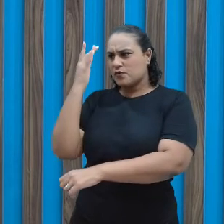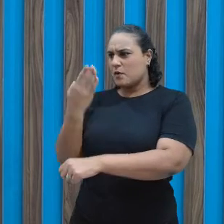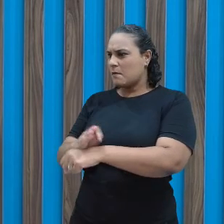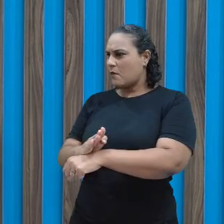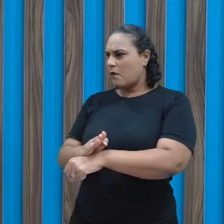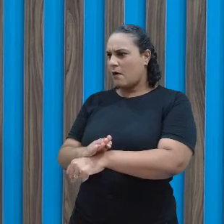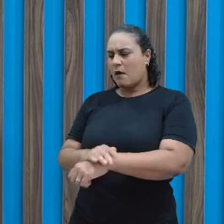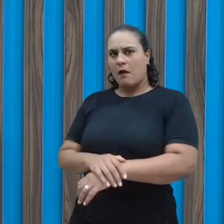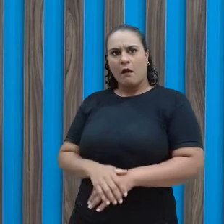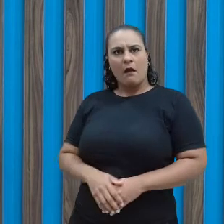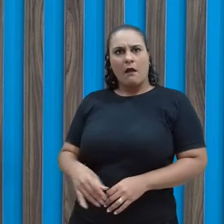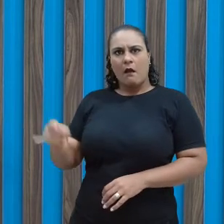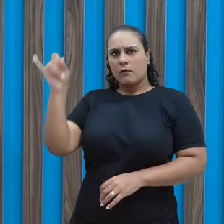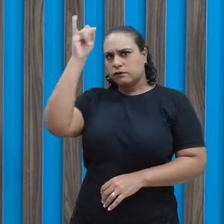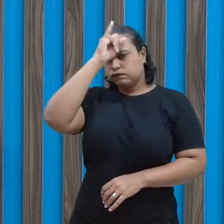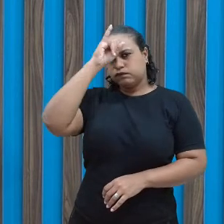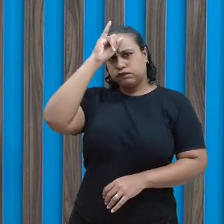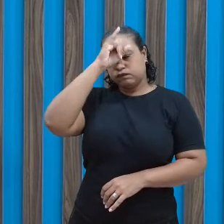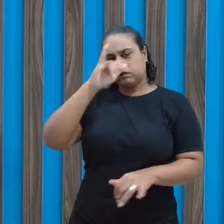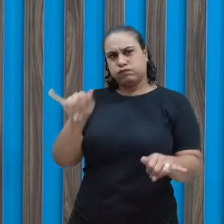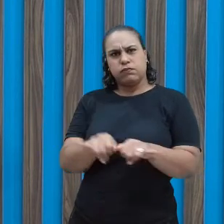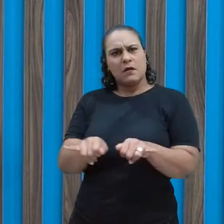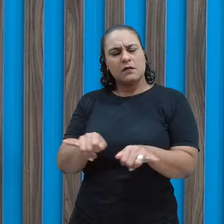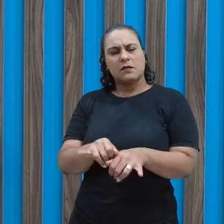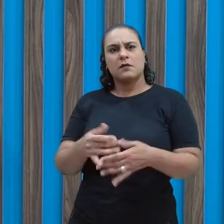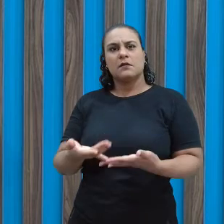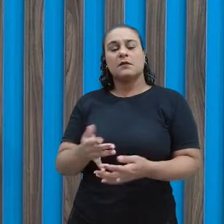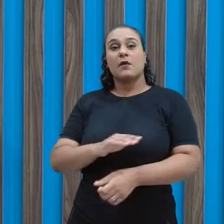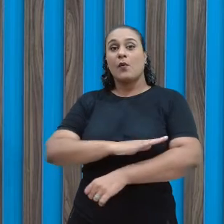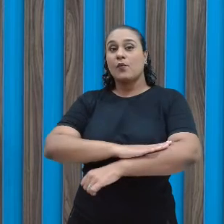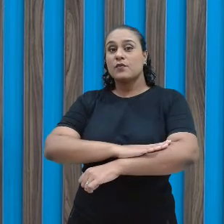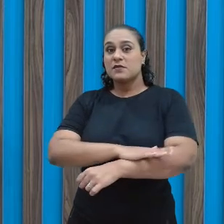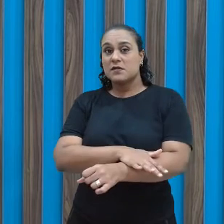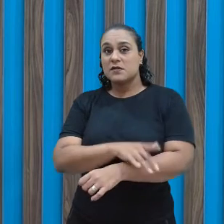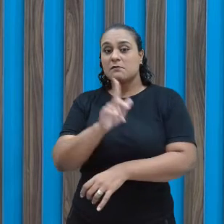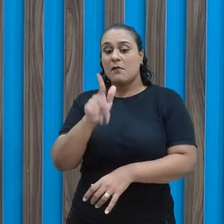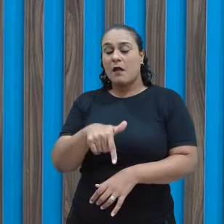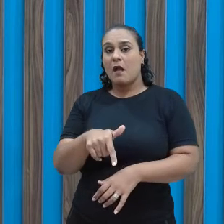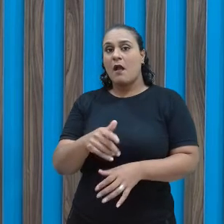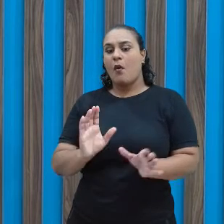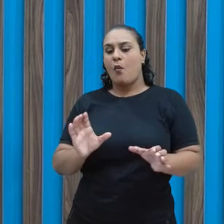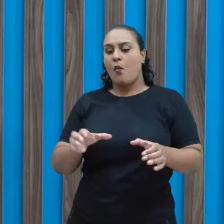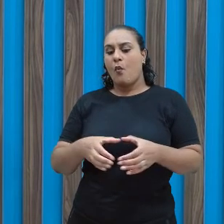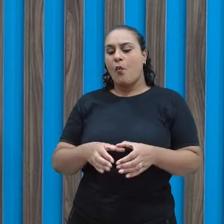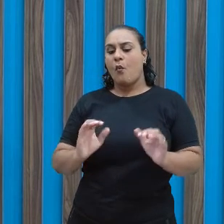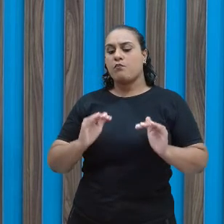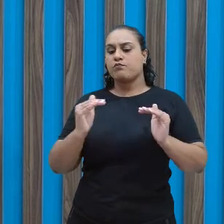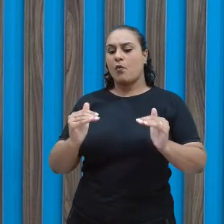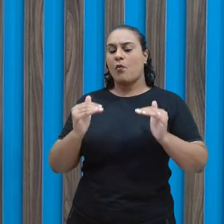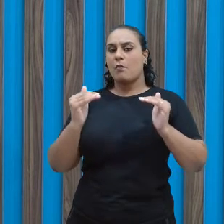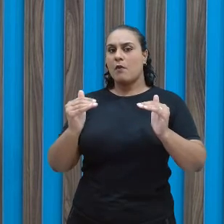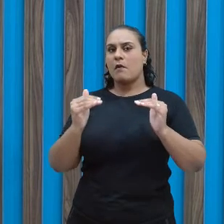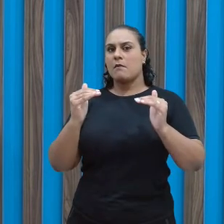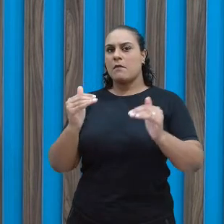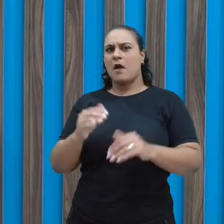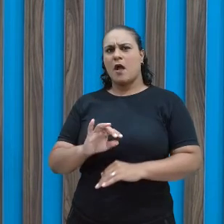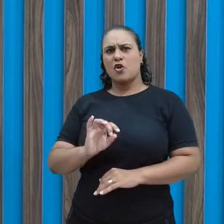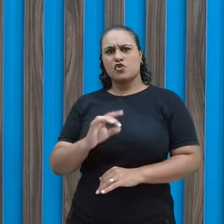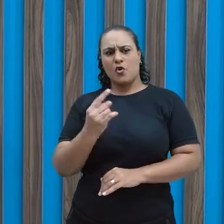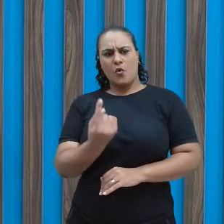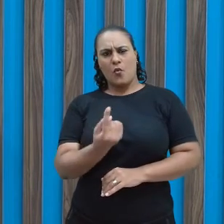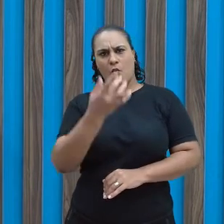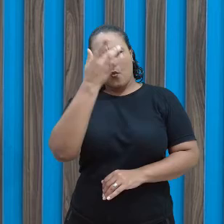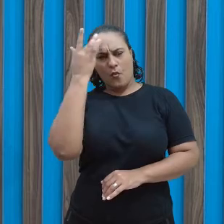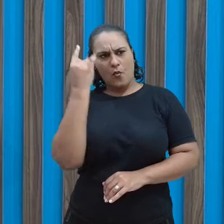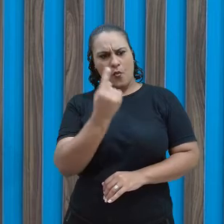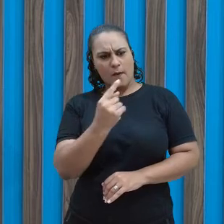gente? Porque, como trouxe a professora Vanessa, o racismo ele é um sistema de classes. Não estamos falando de uma pessoa particular.